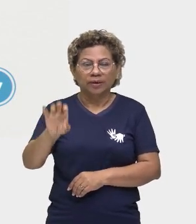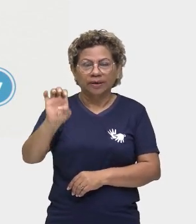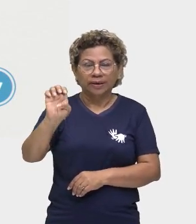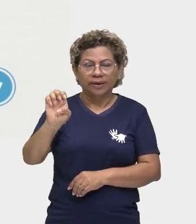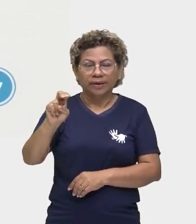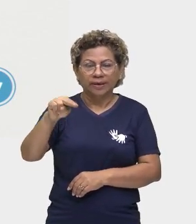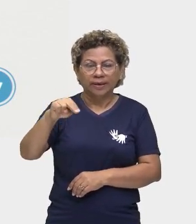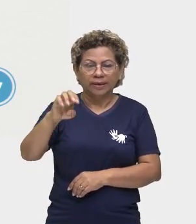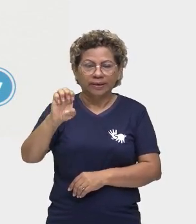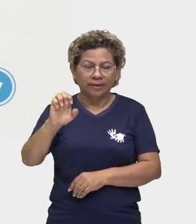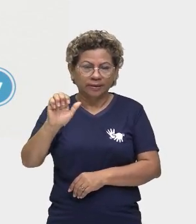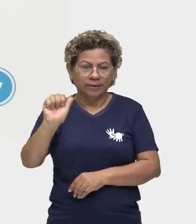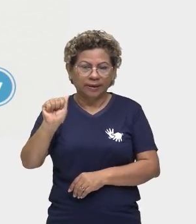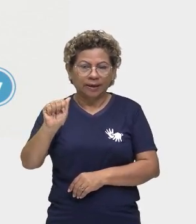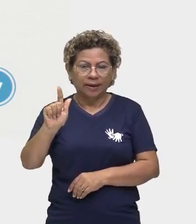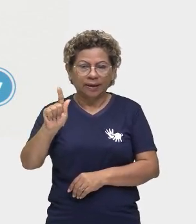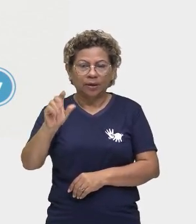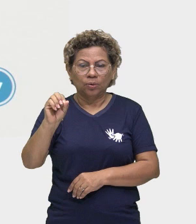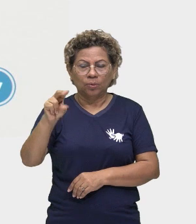correta é o eneágono.